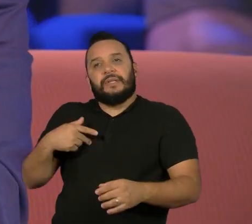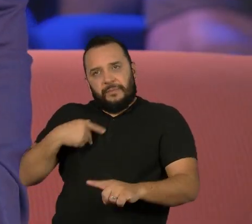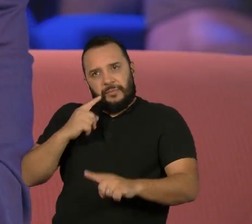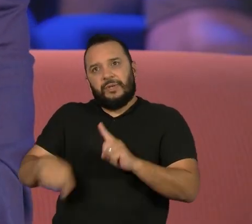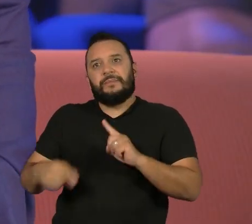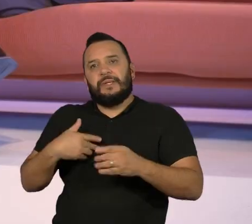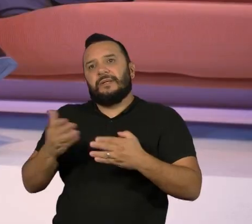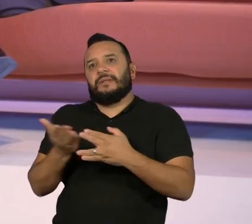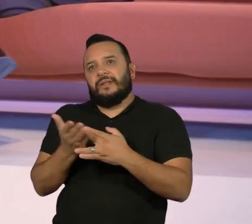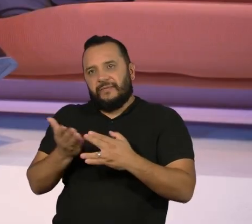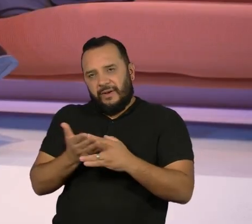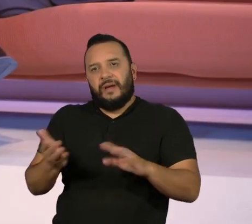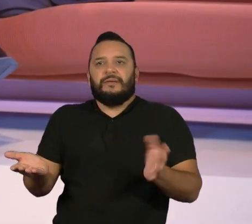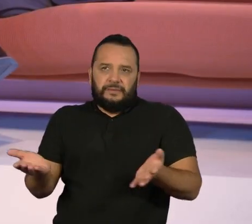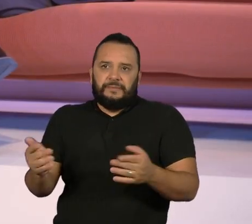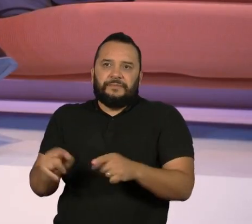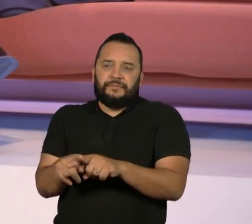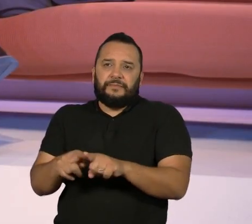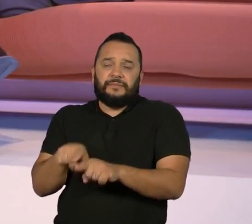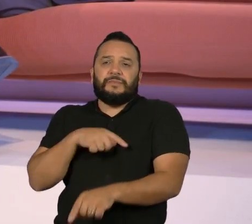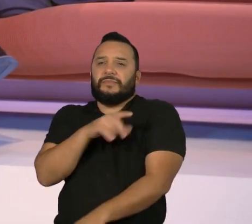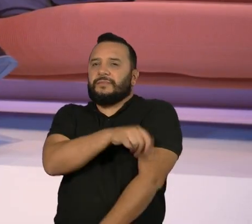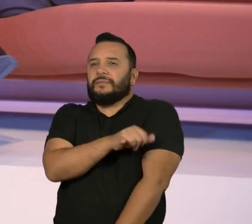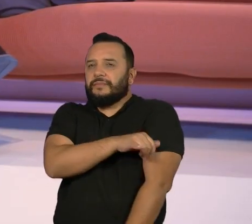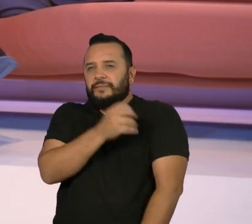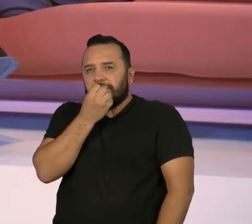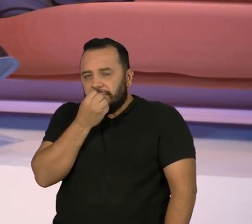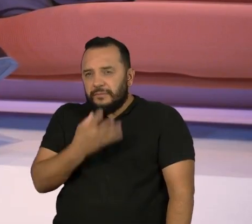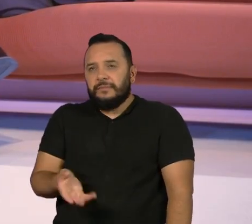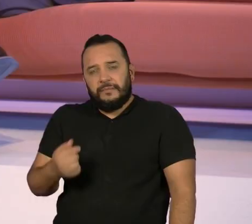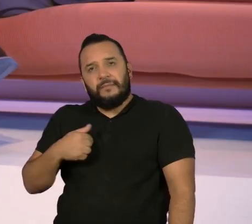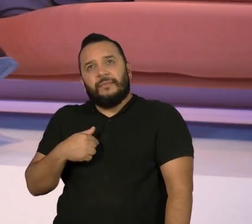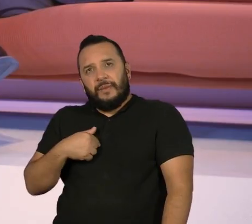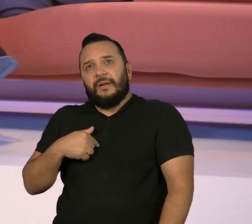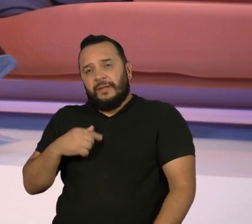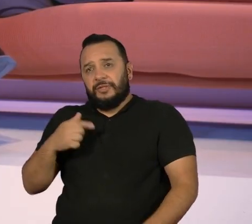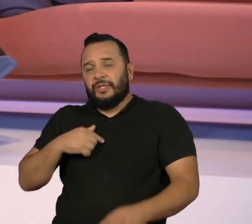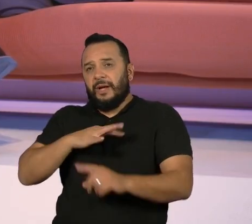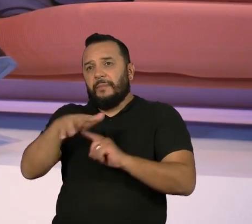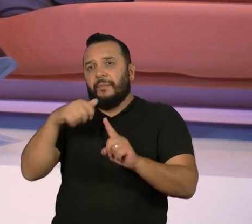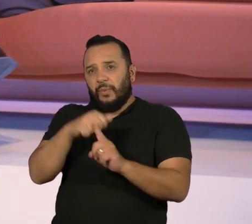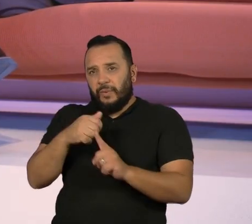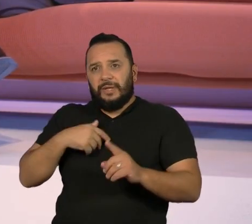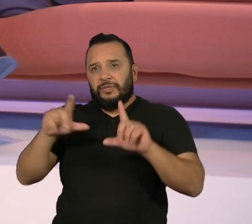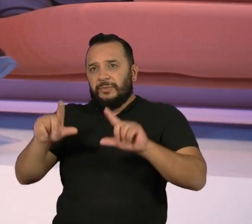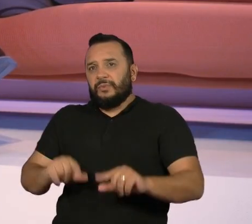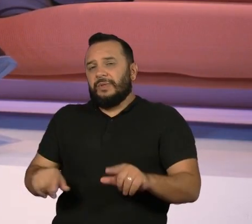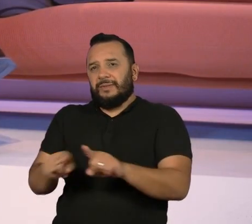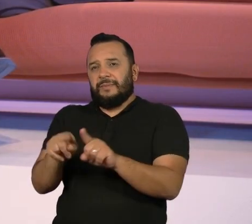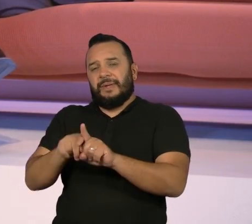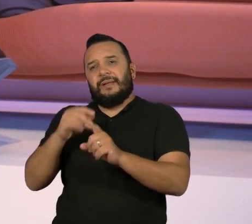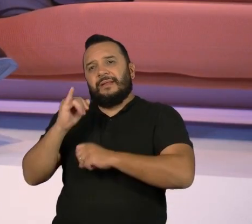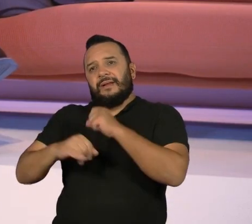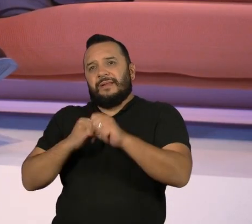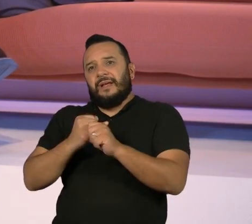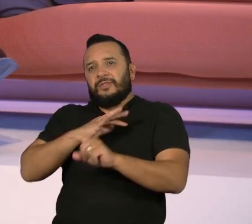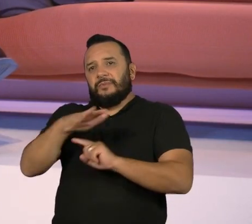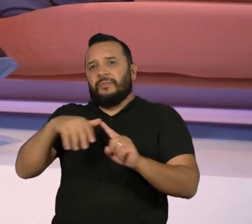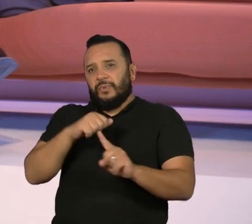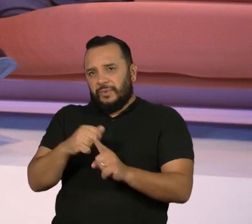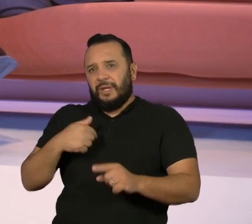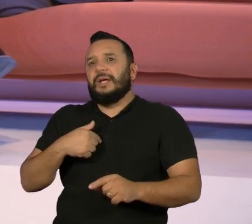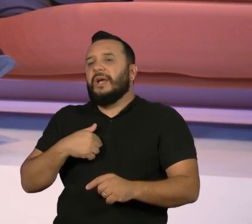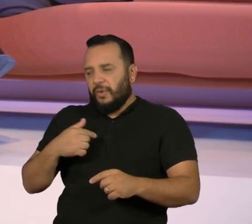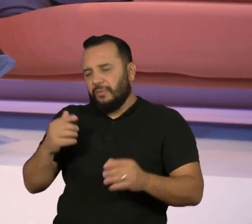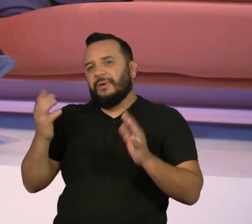intervalos e no recreio. Deu muito certo no Rio de Janeiro, a gente diminuiu os índices de bullying e cyberbullying, e eu parti, então, para essa